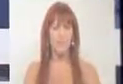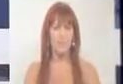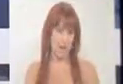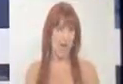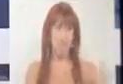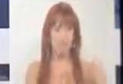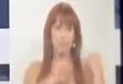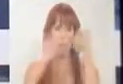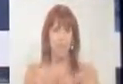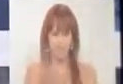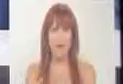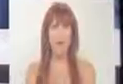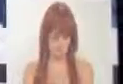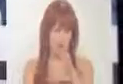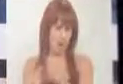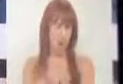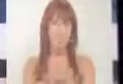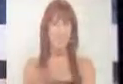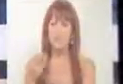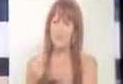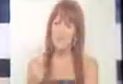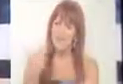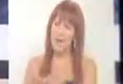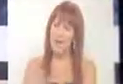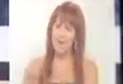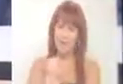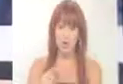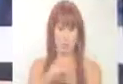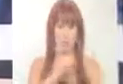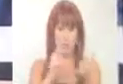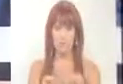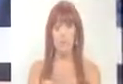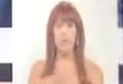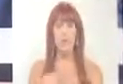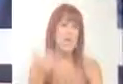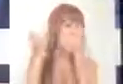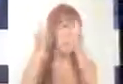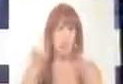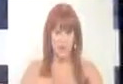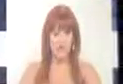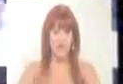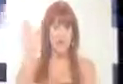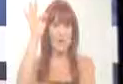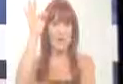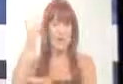delegadas legalmente, dando mais substância ao exercício dessas competências e independência para